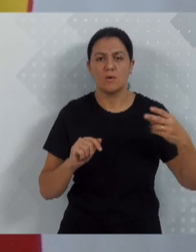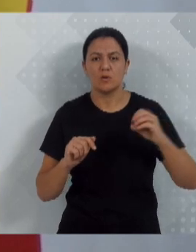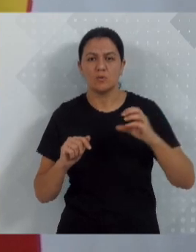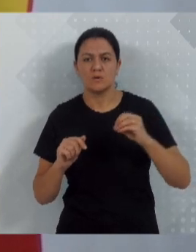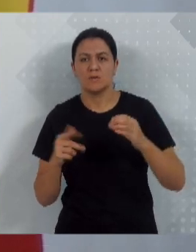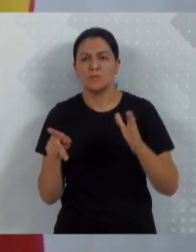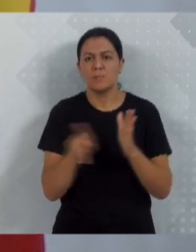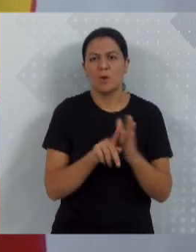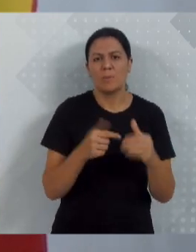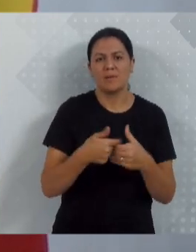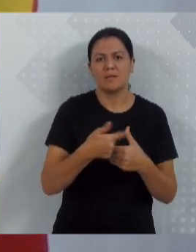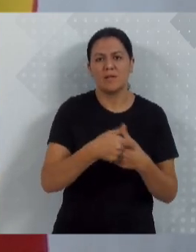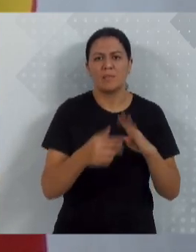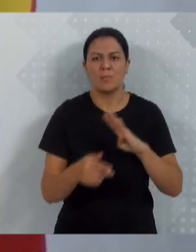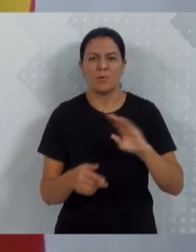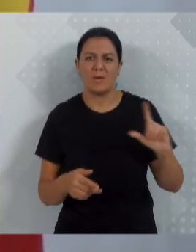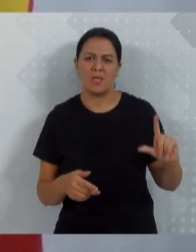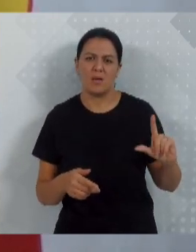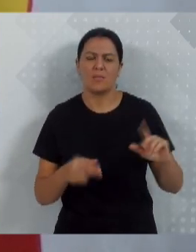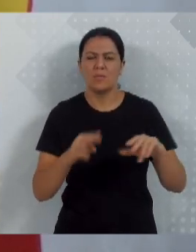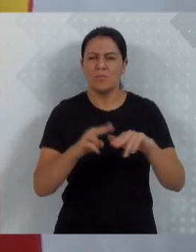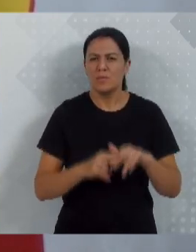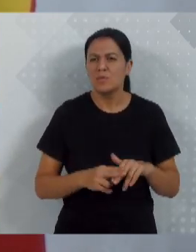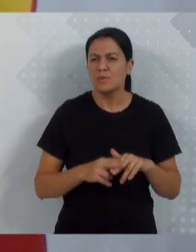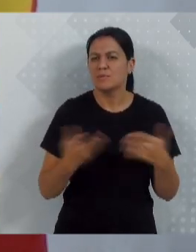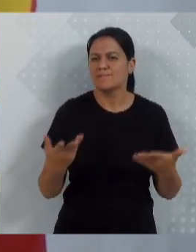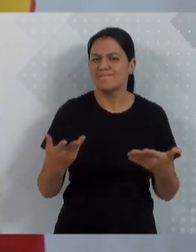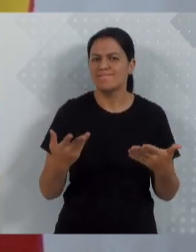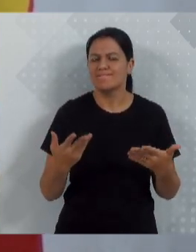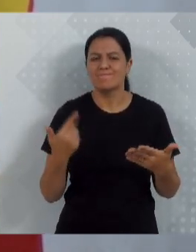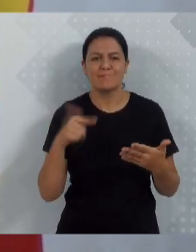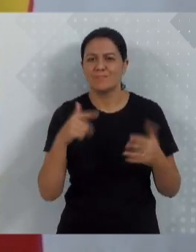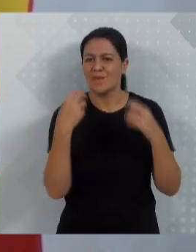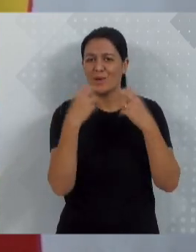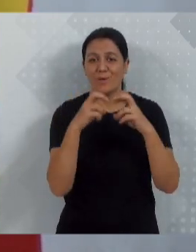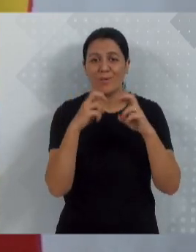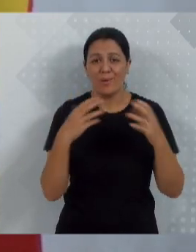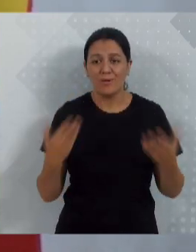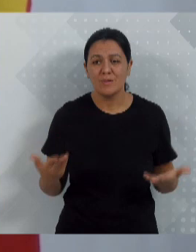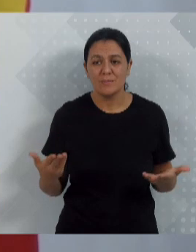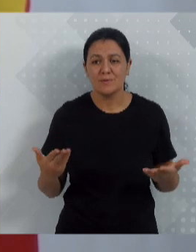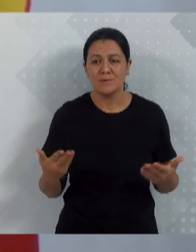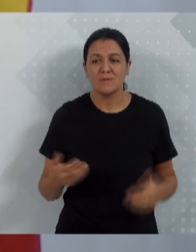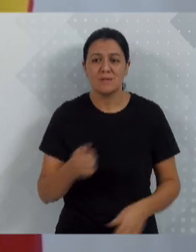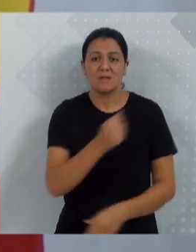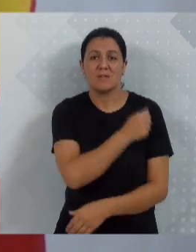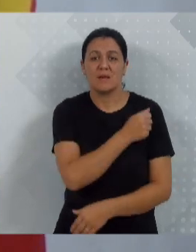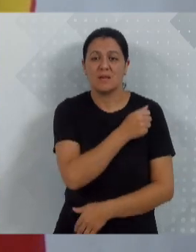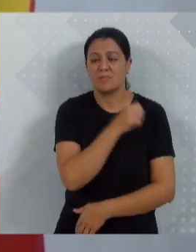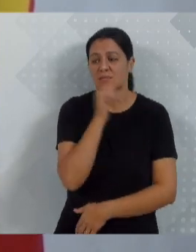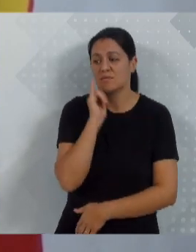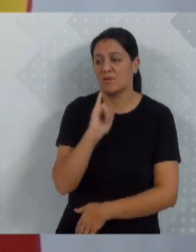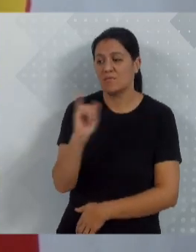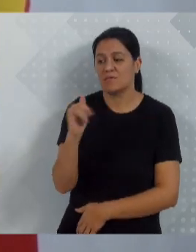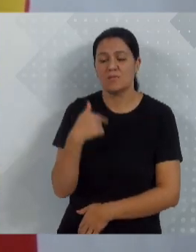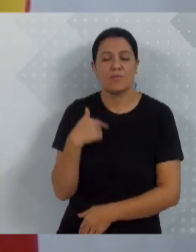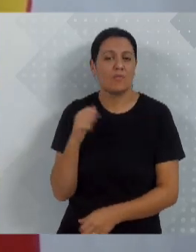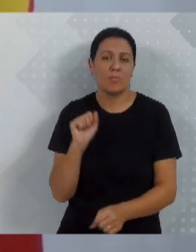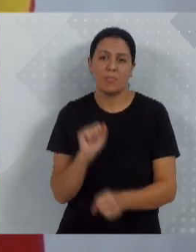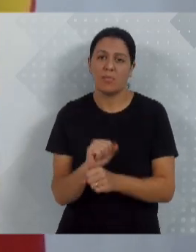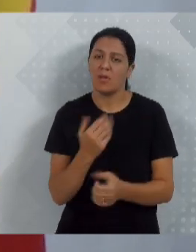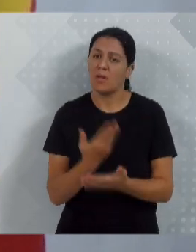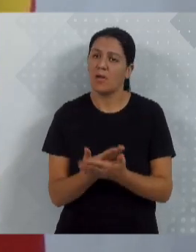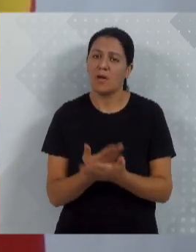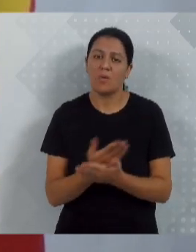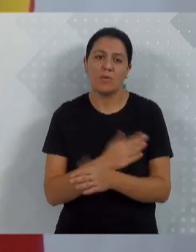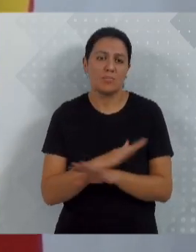E com a dificuldade do transporte e da logística, muitos deles, inclusive, estão anunciando, vereador Adriano, o corte em relação aos seus estudos, e esse assunto